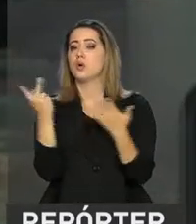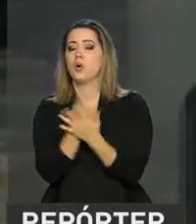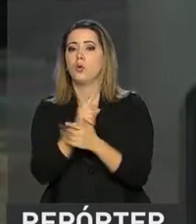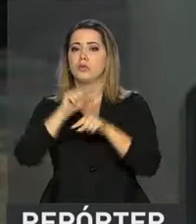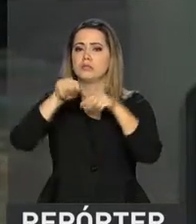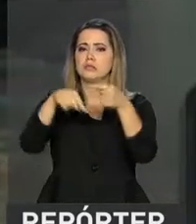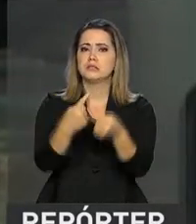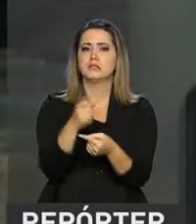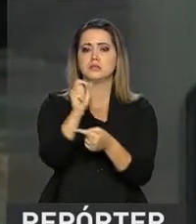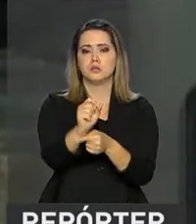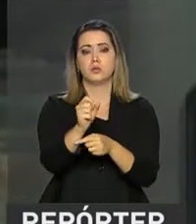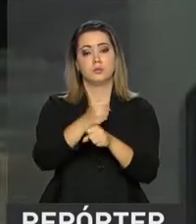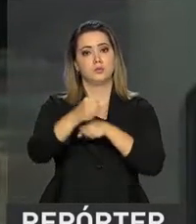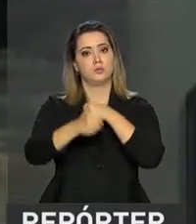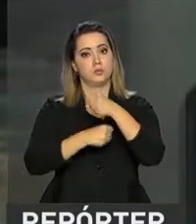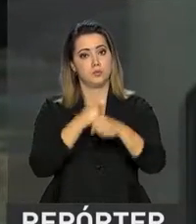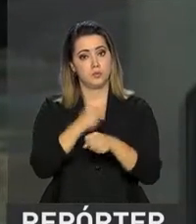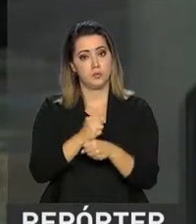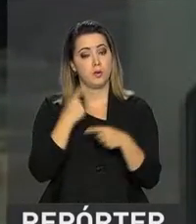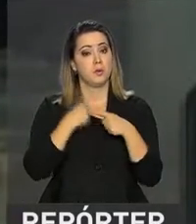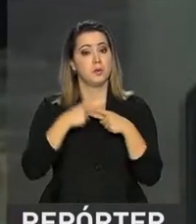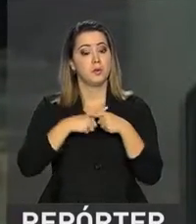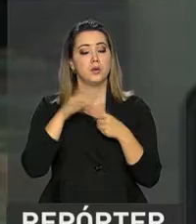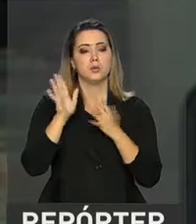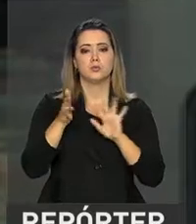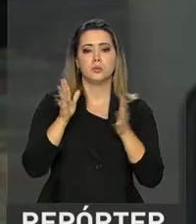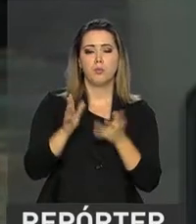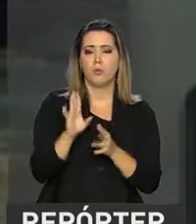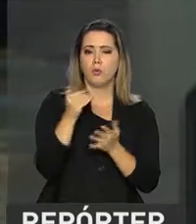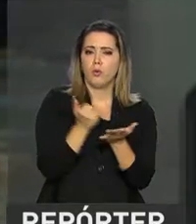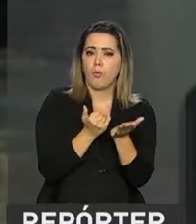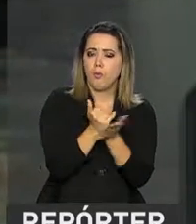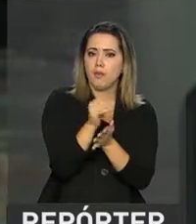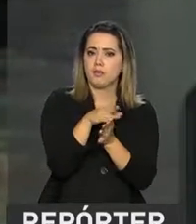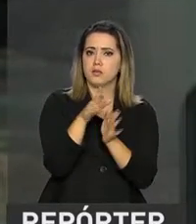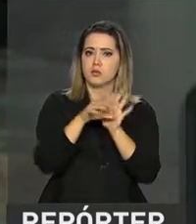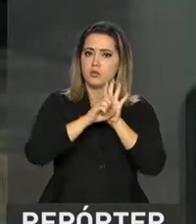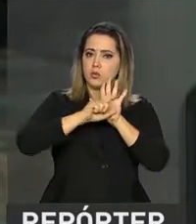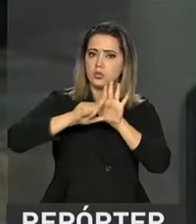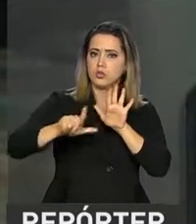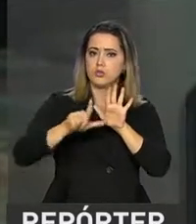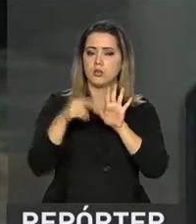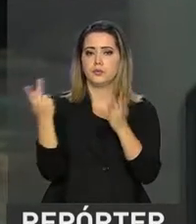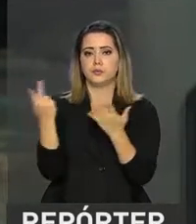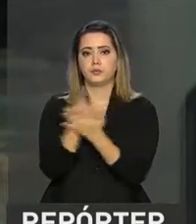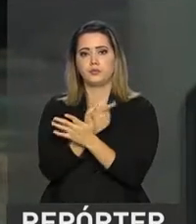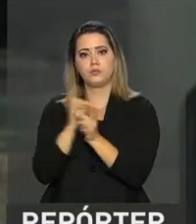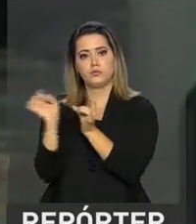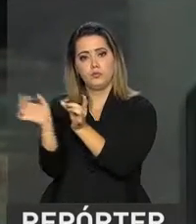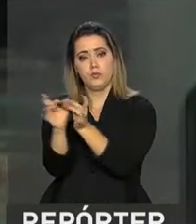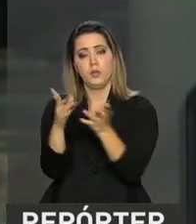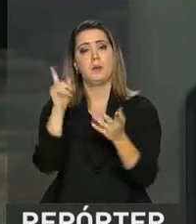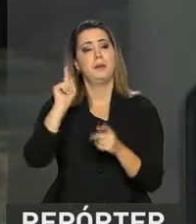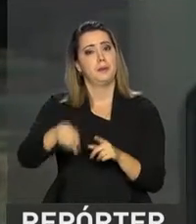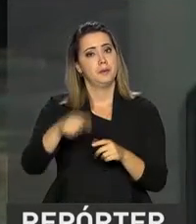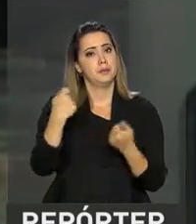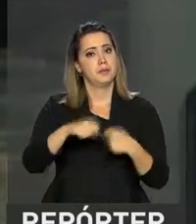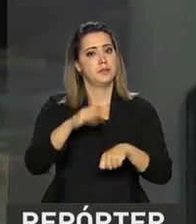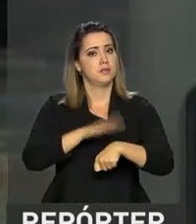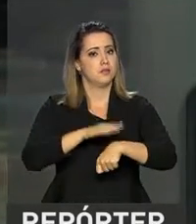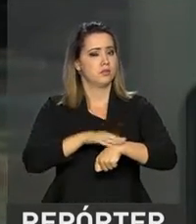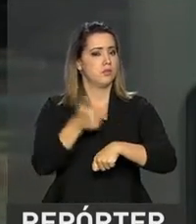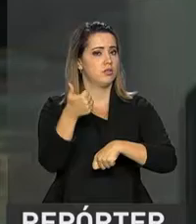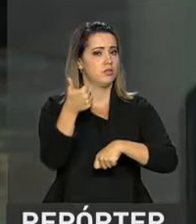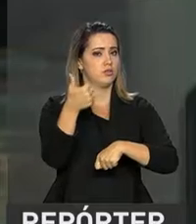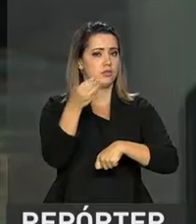mesmo a partir do ano que vem isso porque entre o lançamento do edital ea realização do leilão é necessário um prazo de